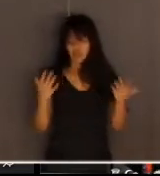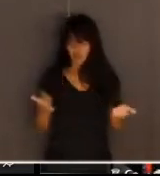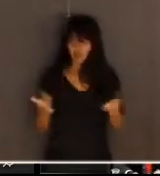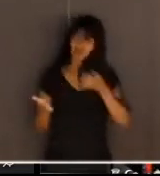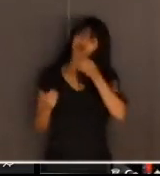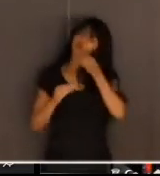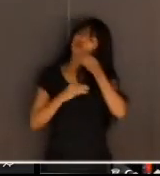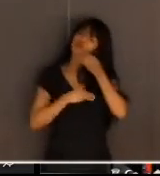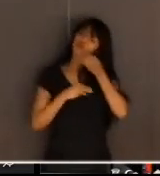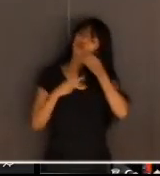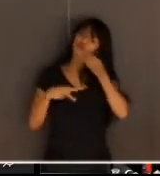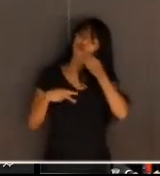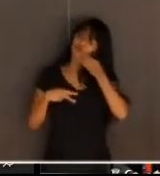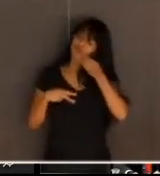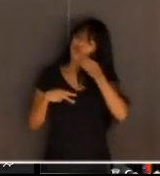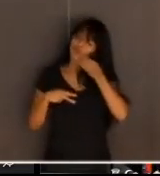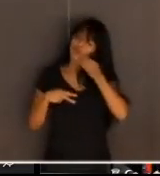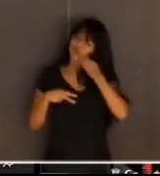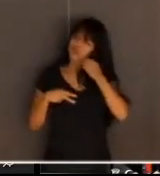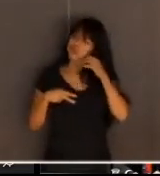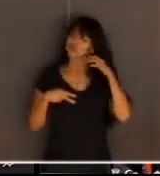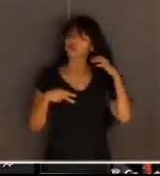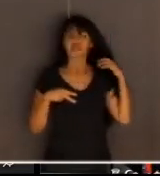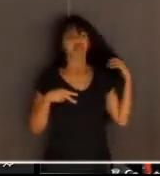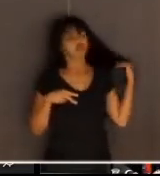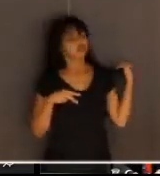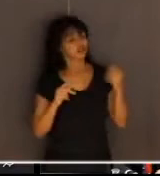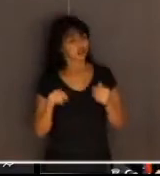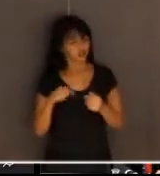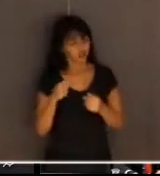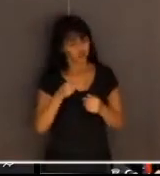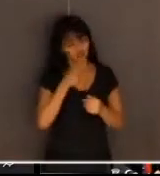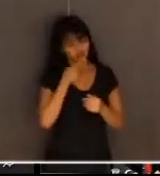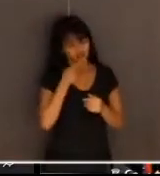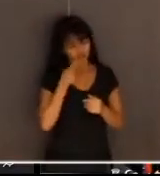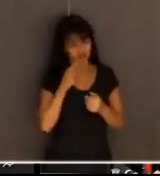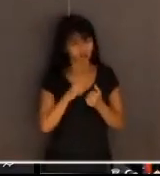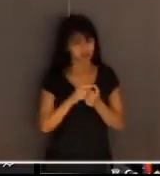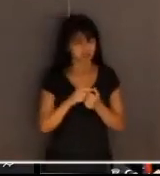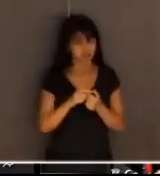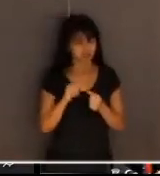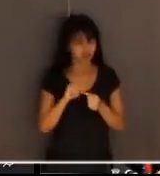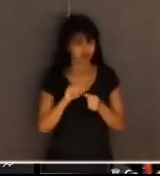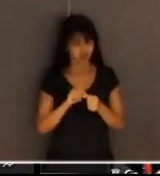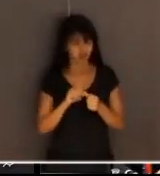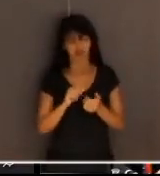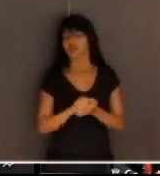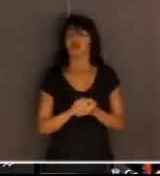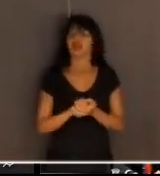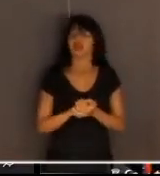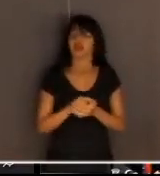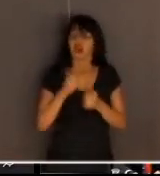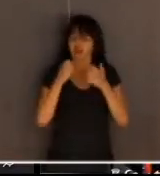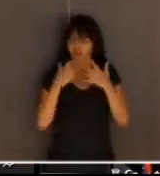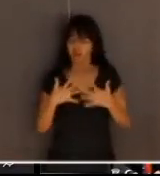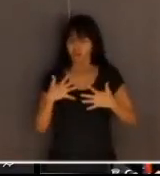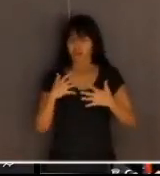do Ministério Público, quando nós vamos argumentar ou contra-argumentar em relação à